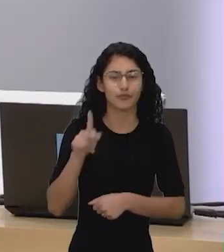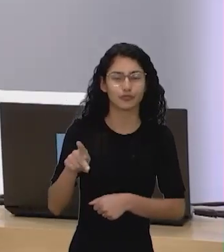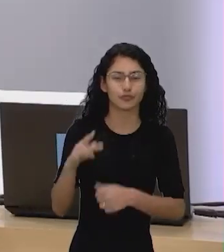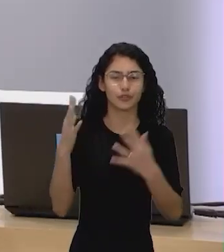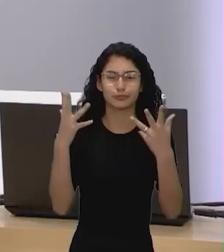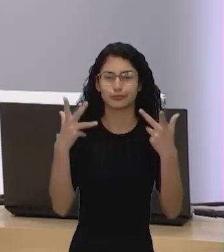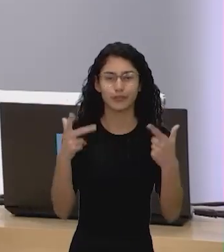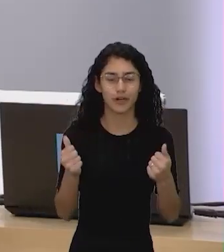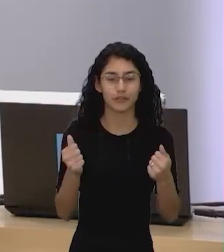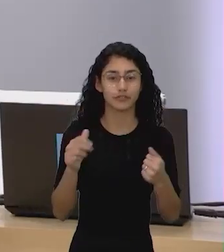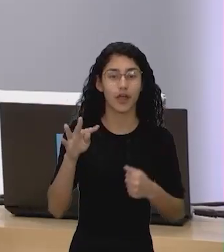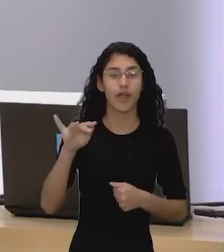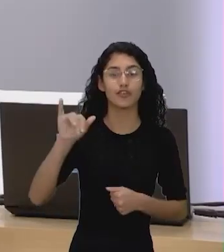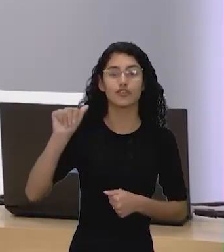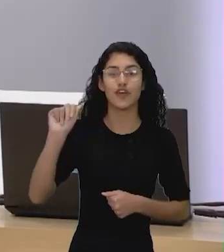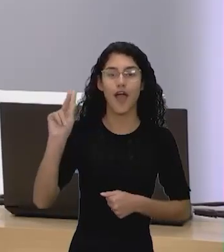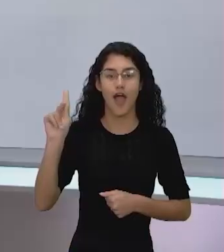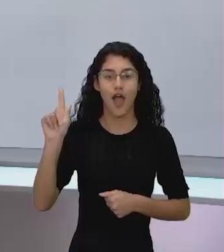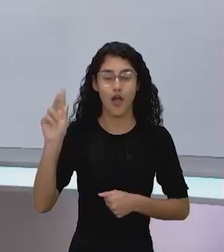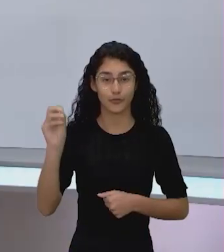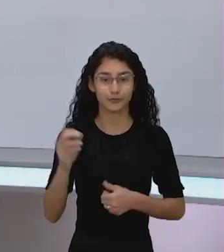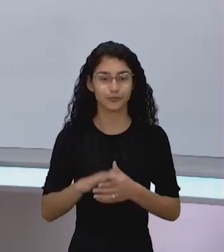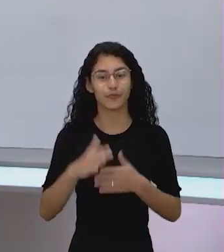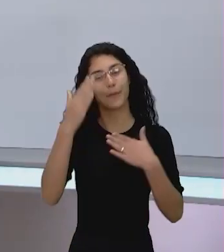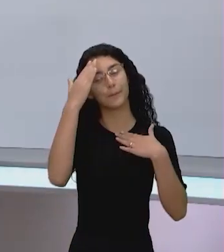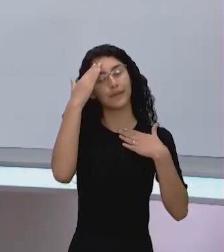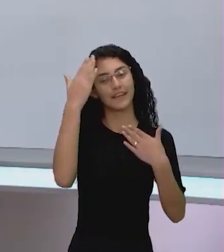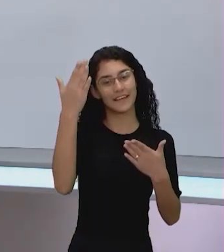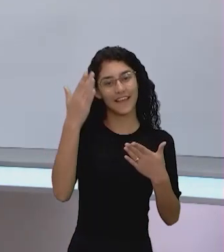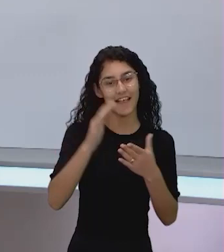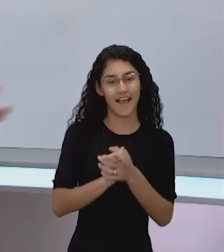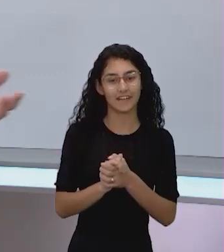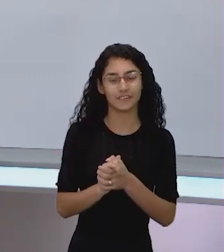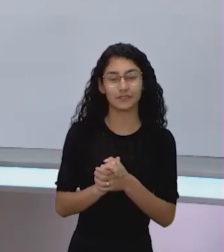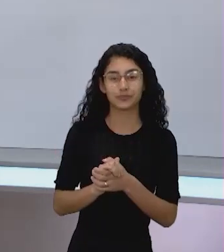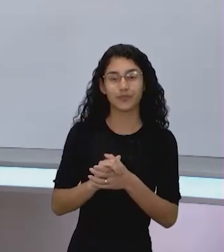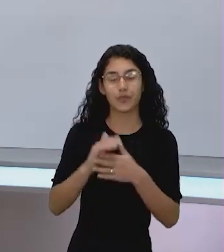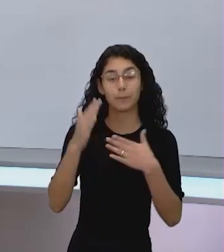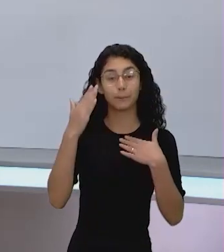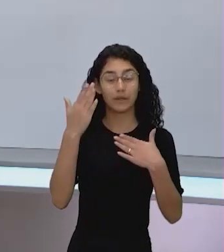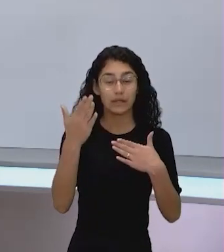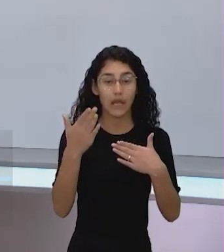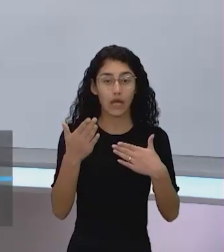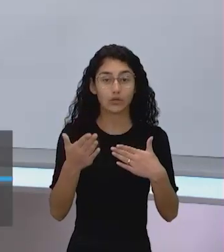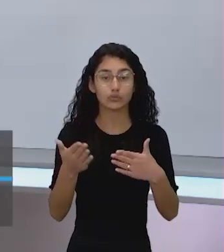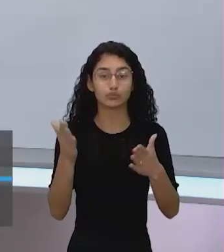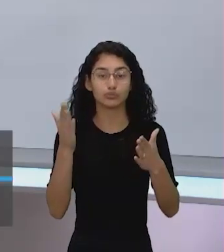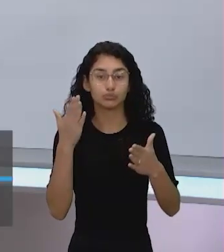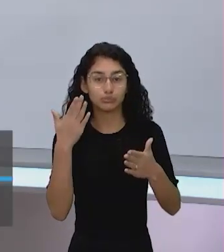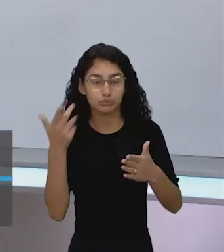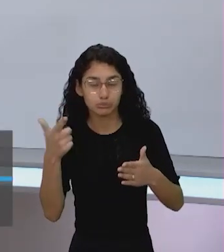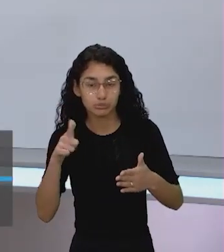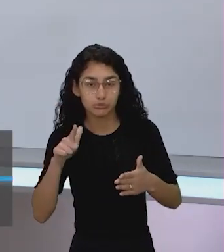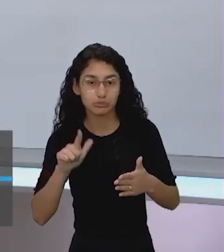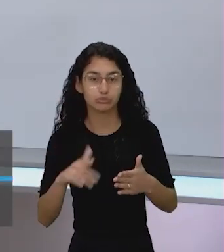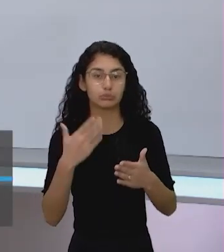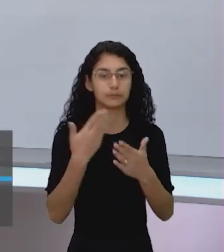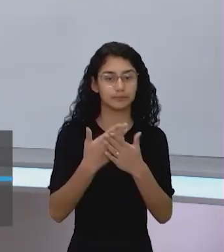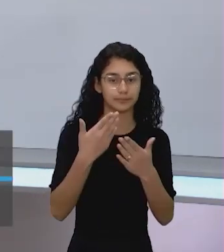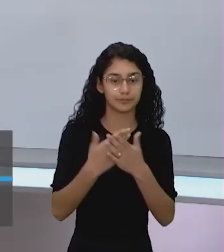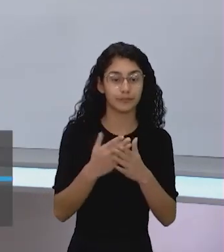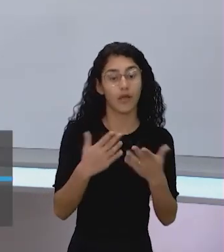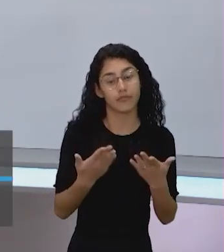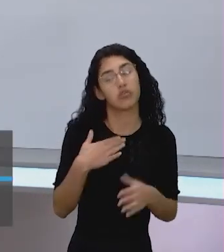incrível, que é Thiago Lazarim. Obrigado, Fabi. Uma grande honra estar com você mais uma vez aqui. Então, gente, talvez